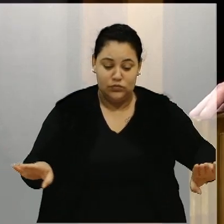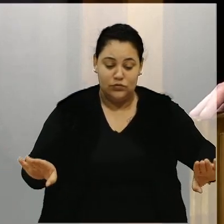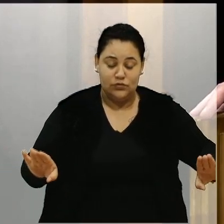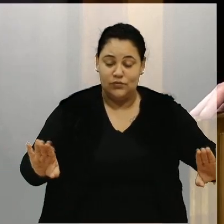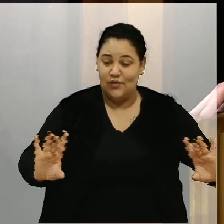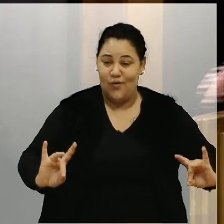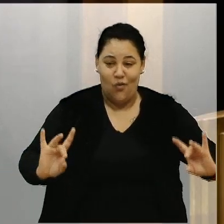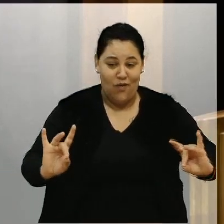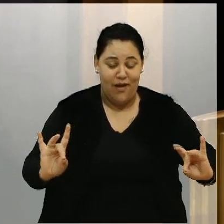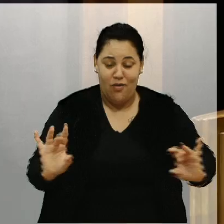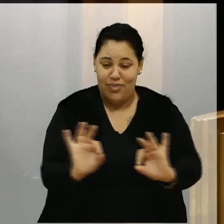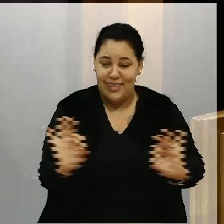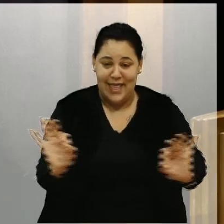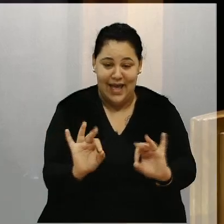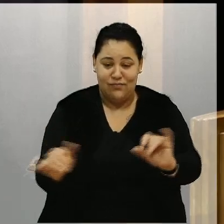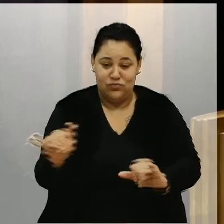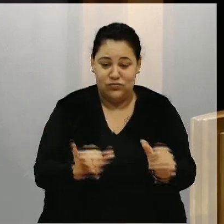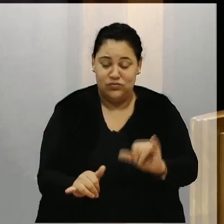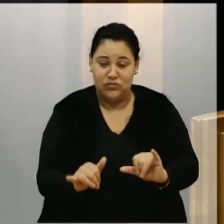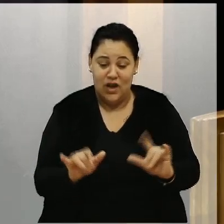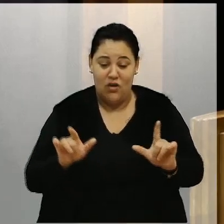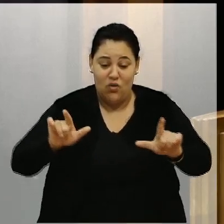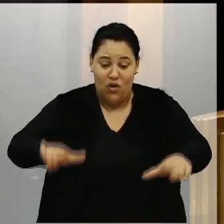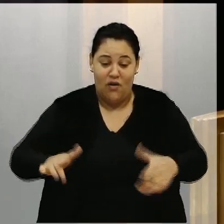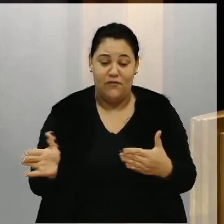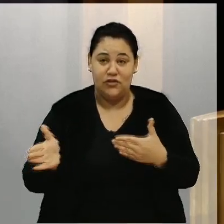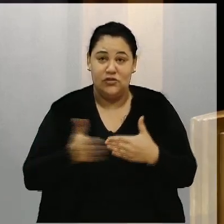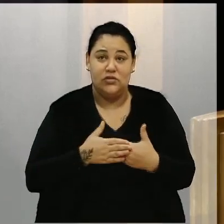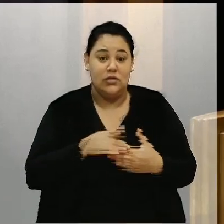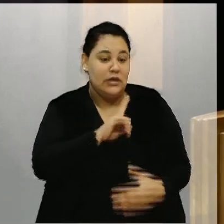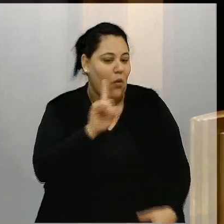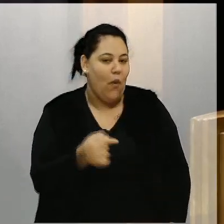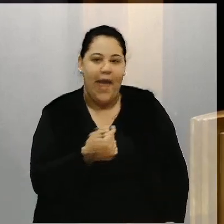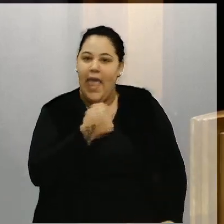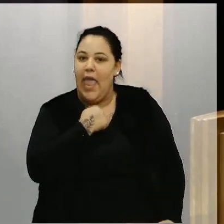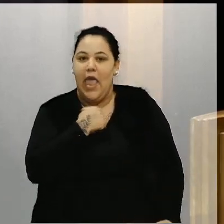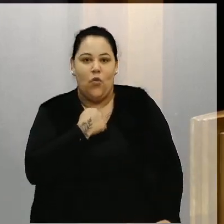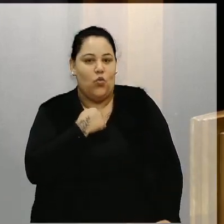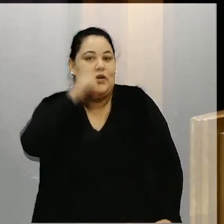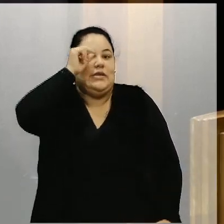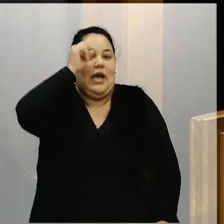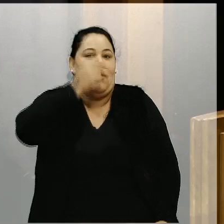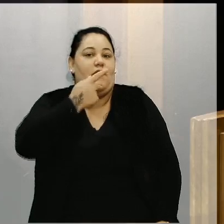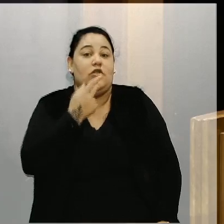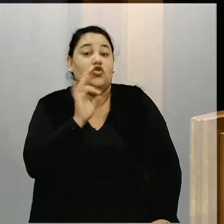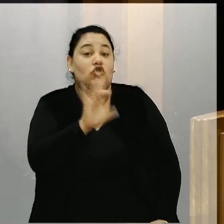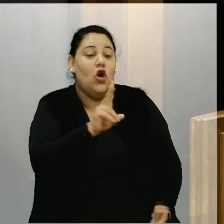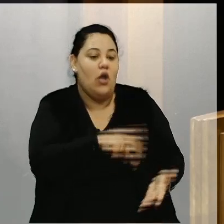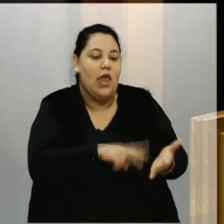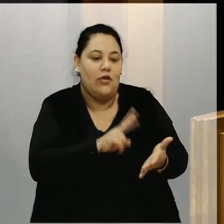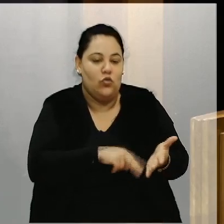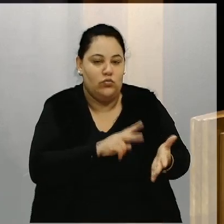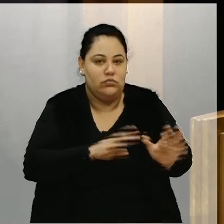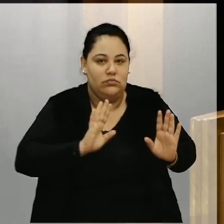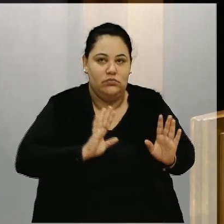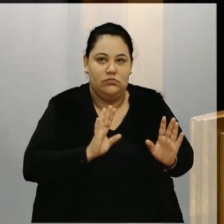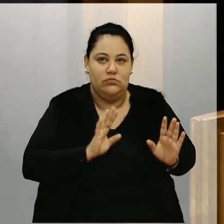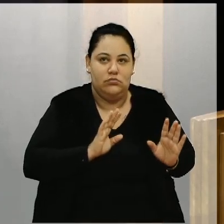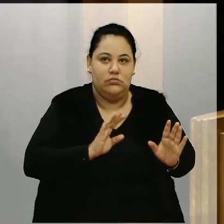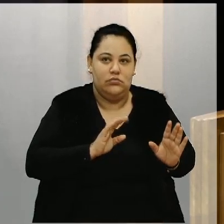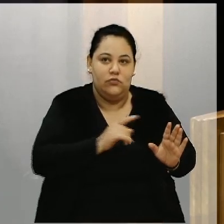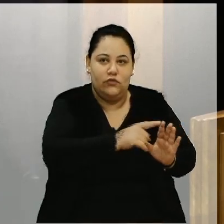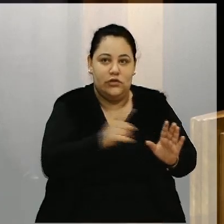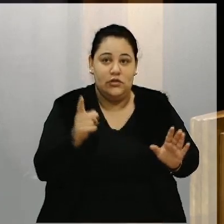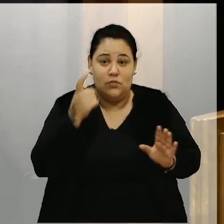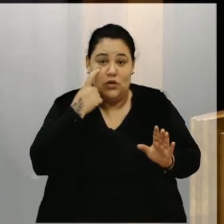local fechado, palavras do prefeito, aqui não é o escalco, estou lendo só anais da casa. Vocês podem ver